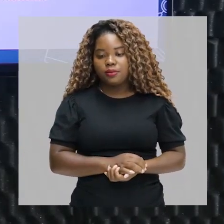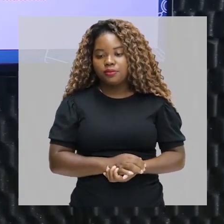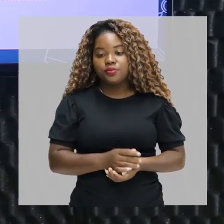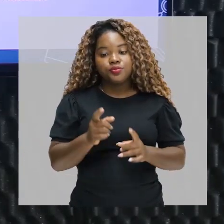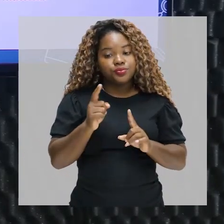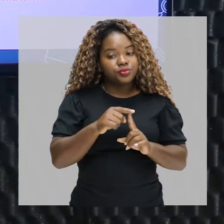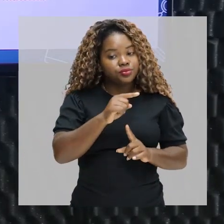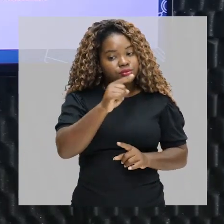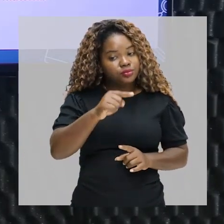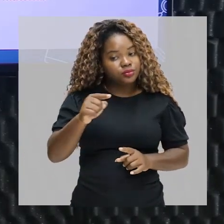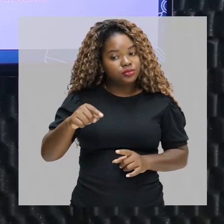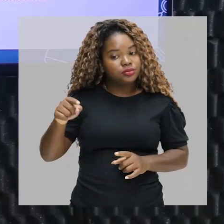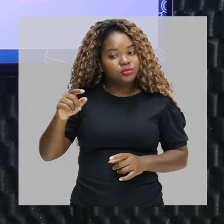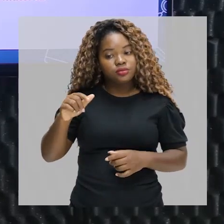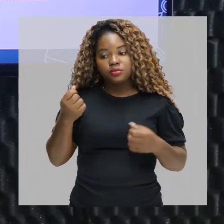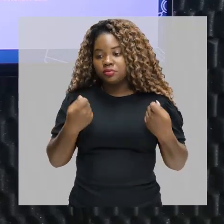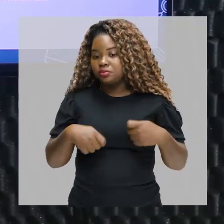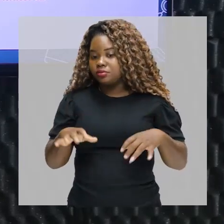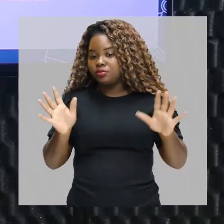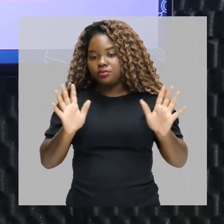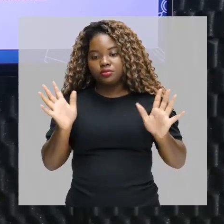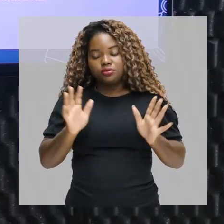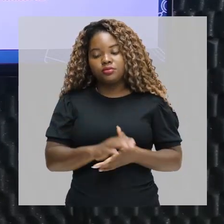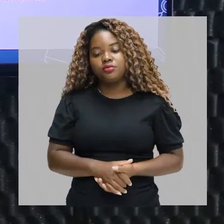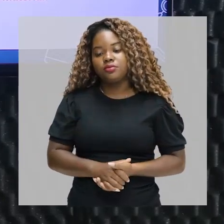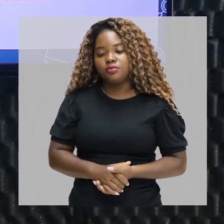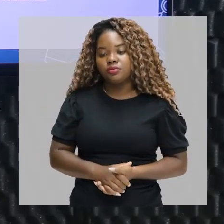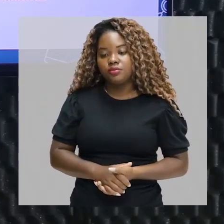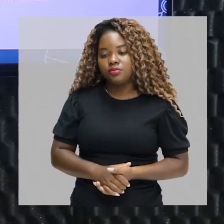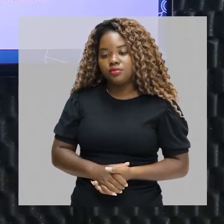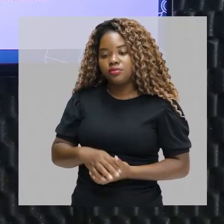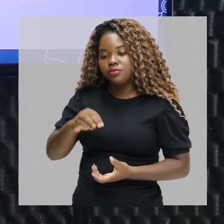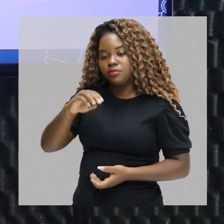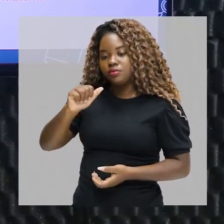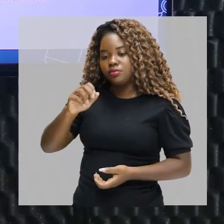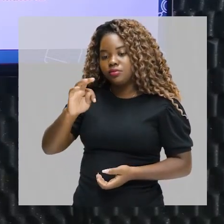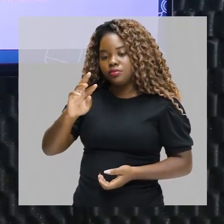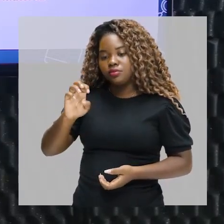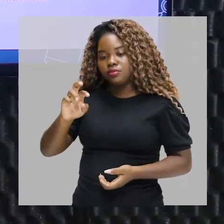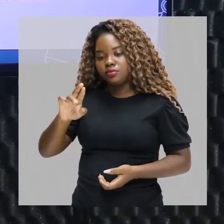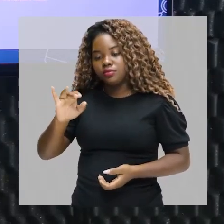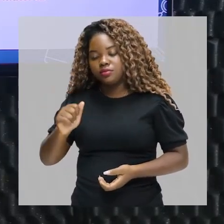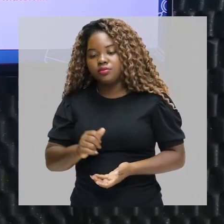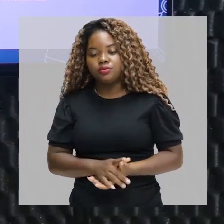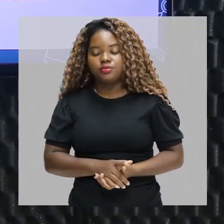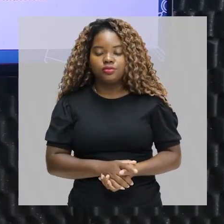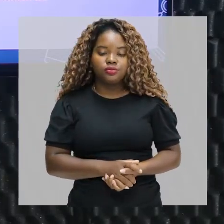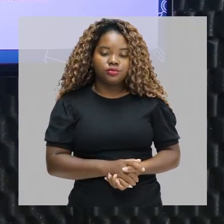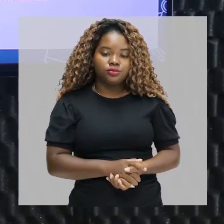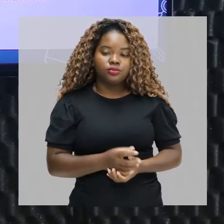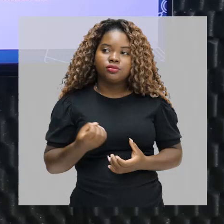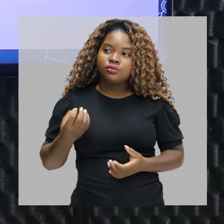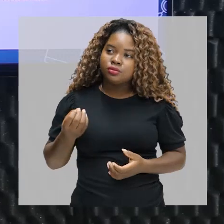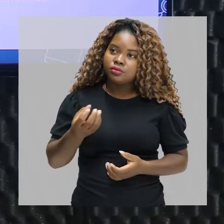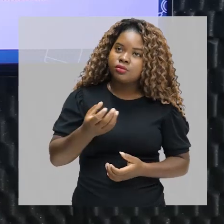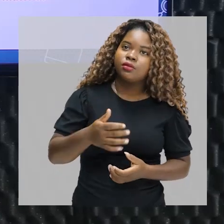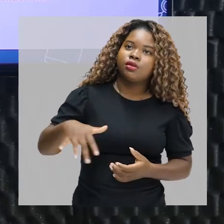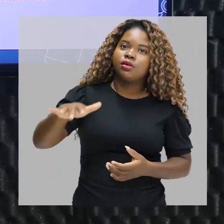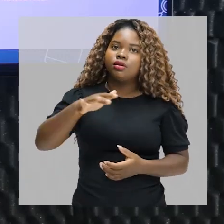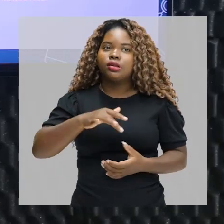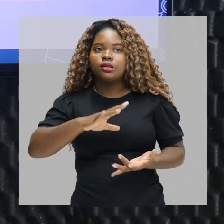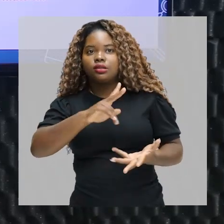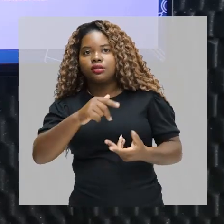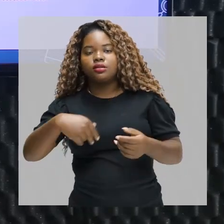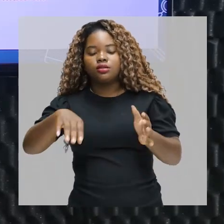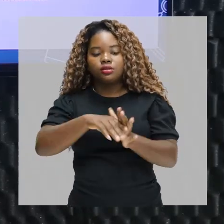tipo de onda, que é uma onda eletromagnética, não necessita de um meio material, viaja nesse espaço até chegar aqui na Terra